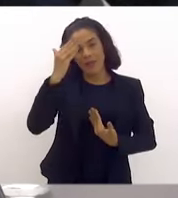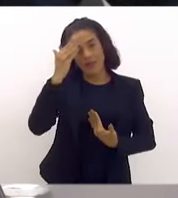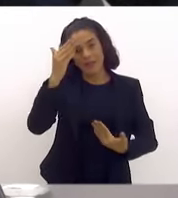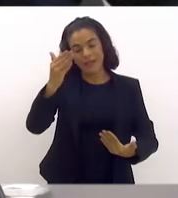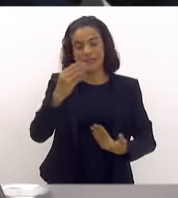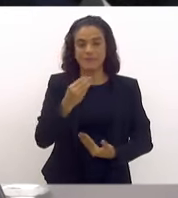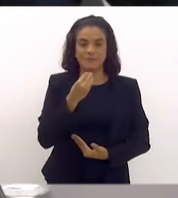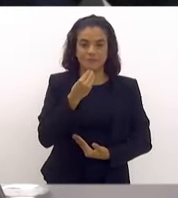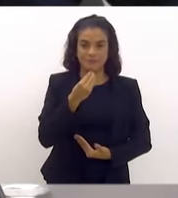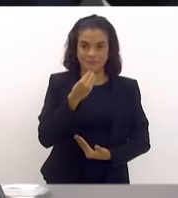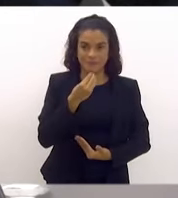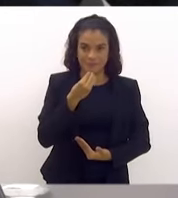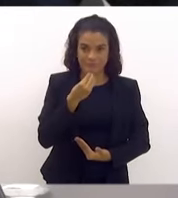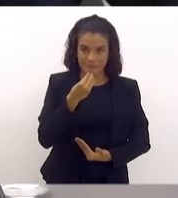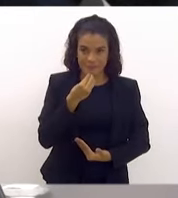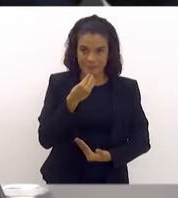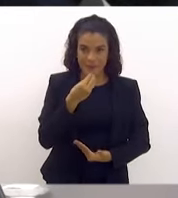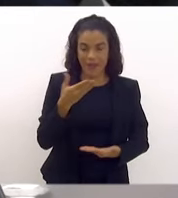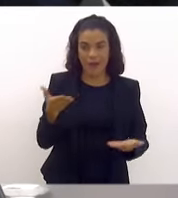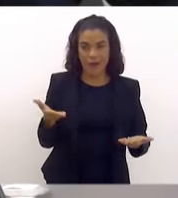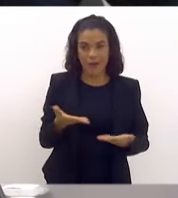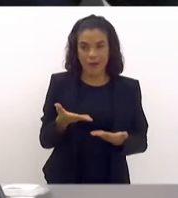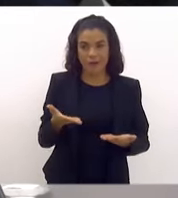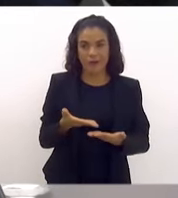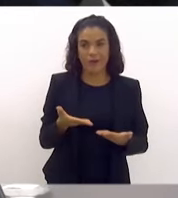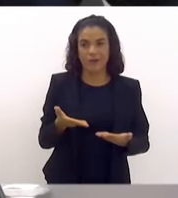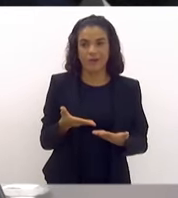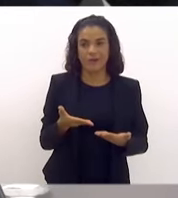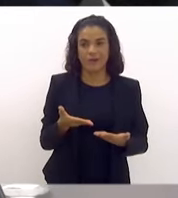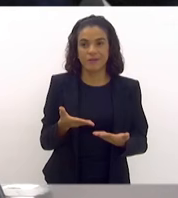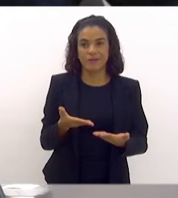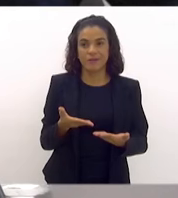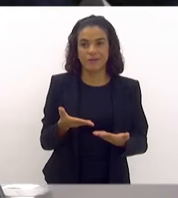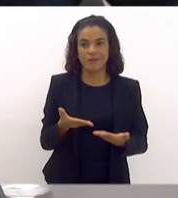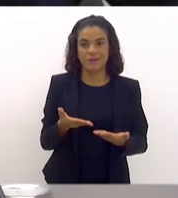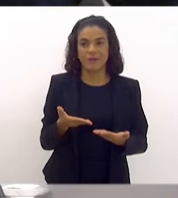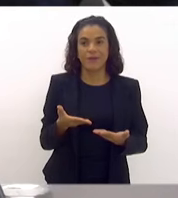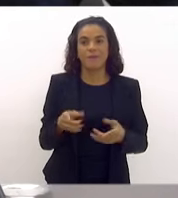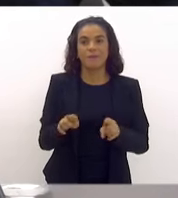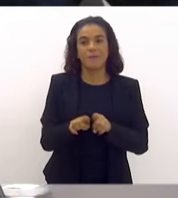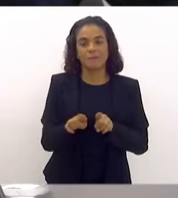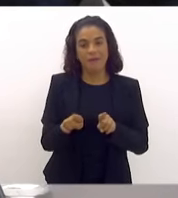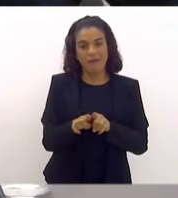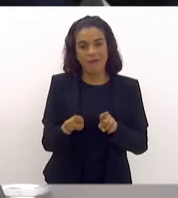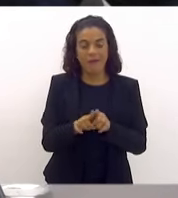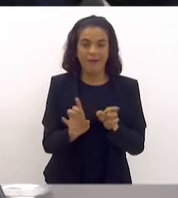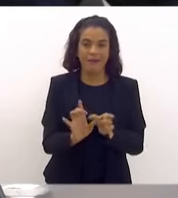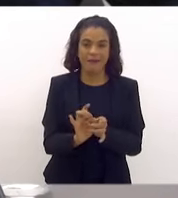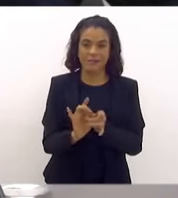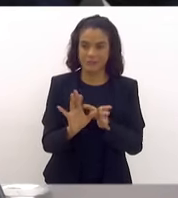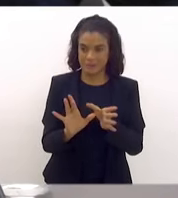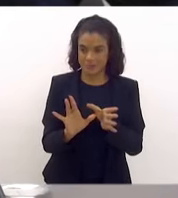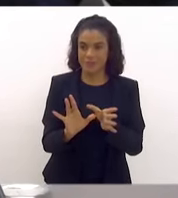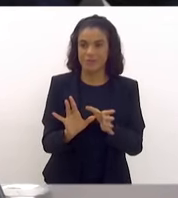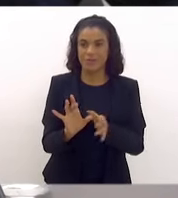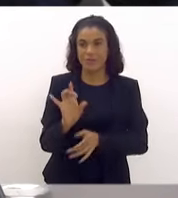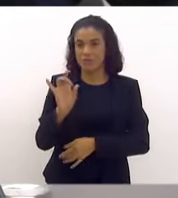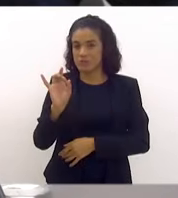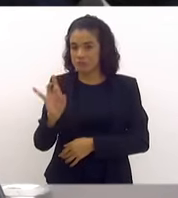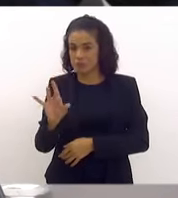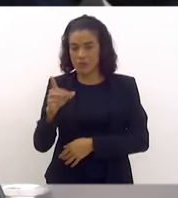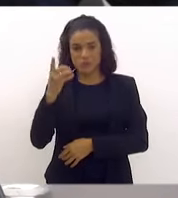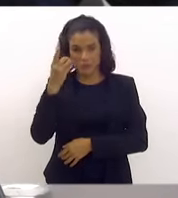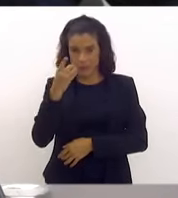a oportunidade desde já aproveito para colocar o cal de investigação penal à disposição não só dos